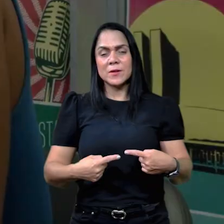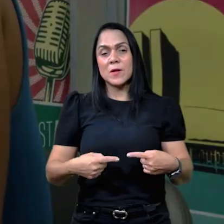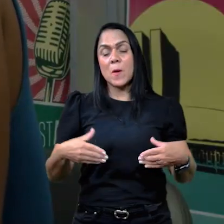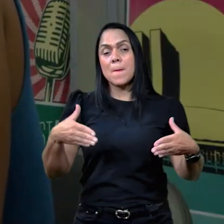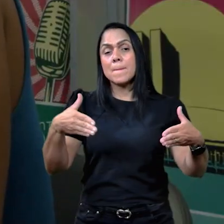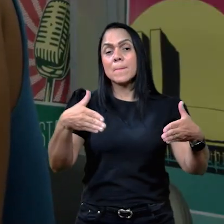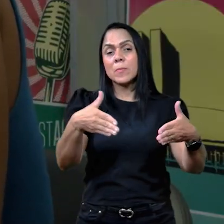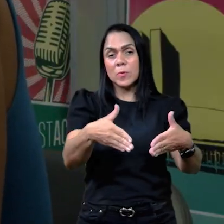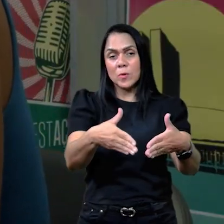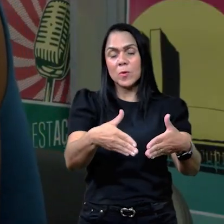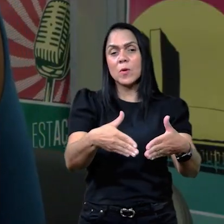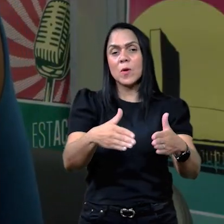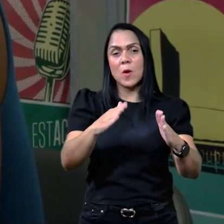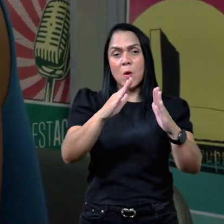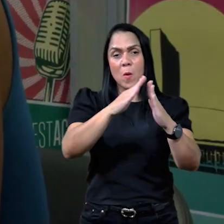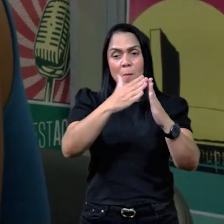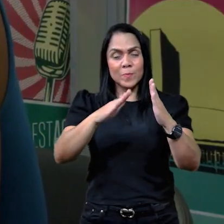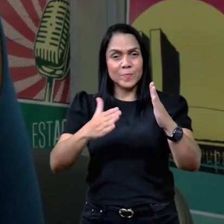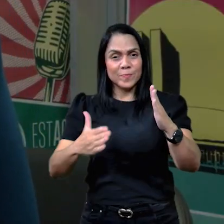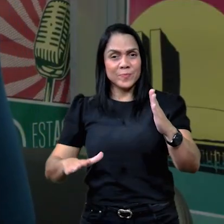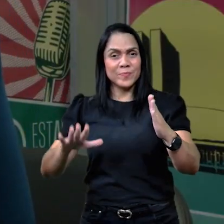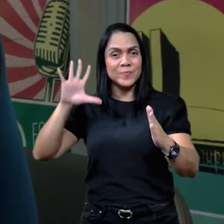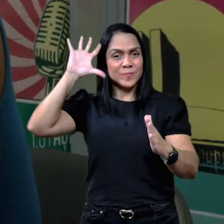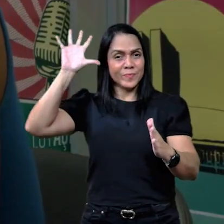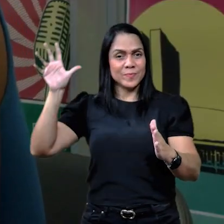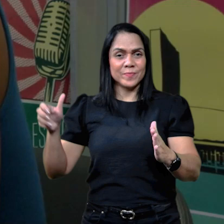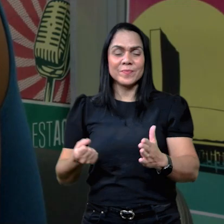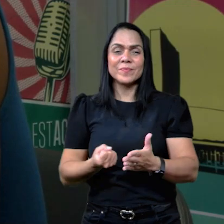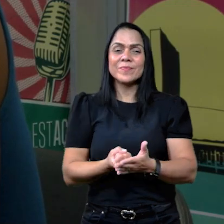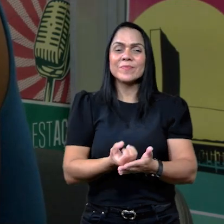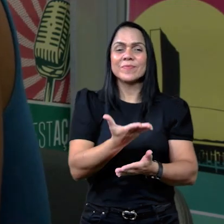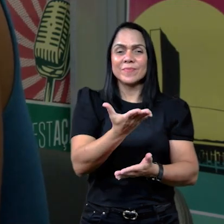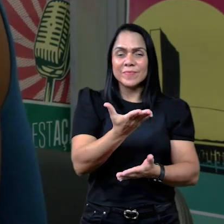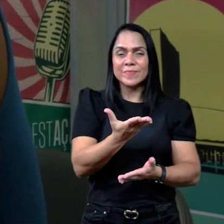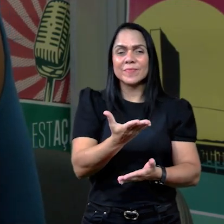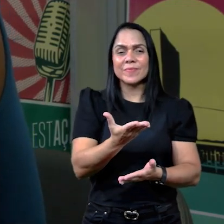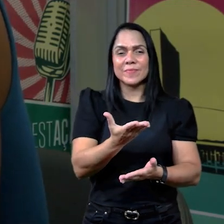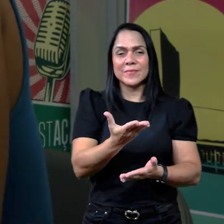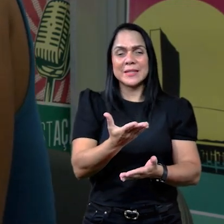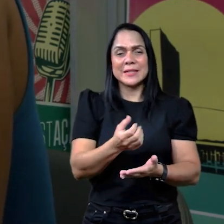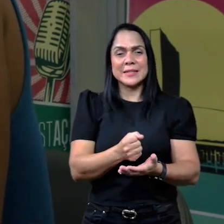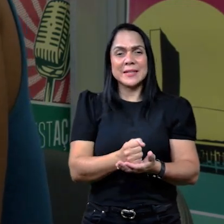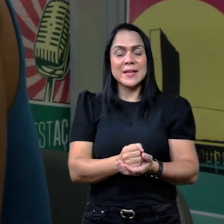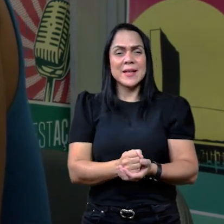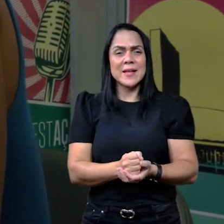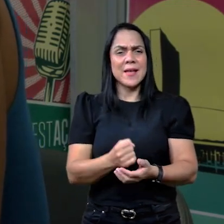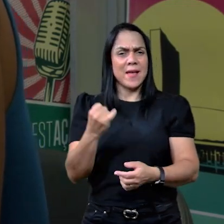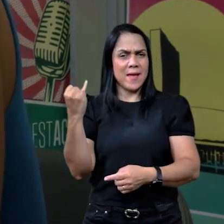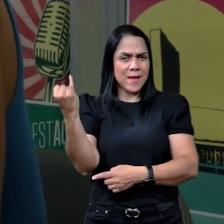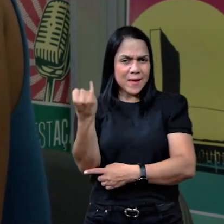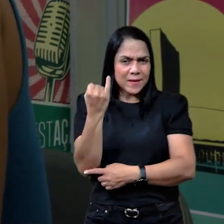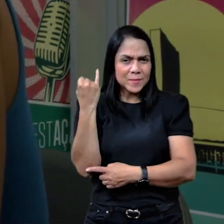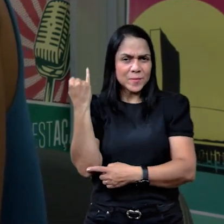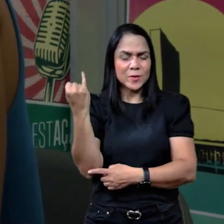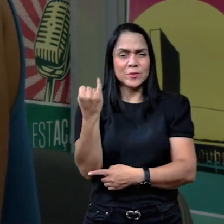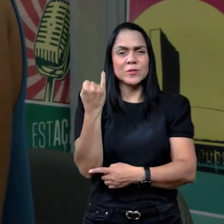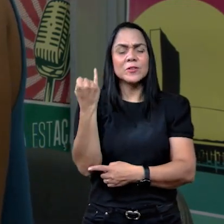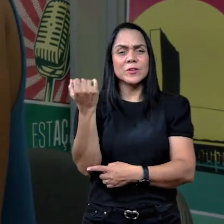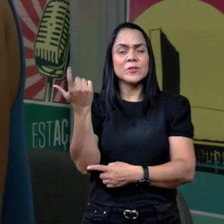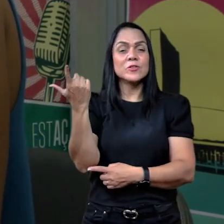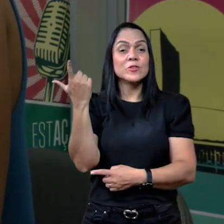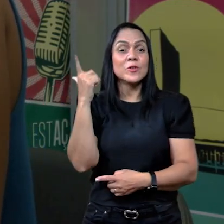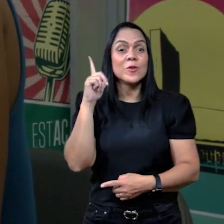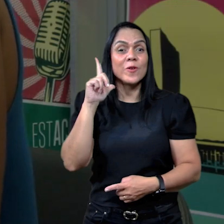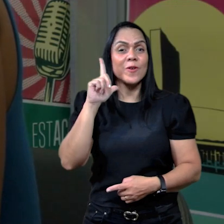para povos e comunidades tradicionais de terreiro de matriz africana, que é uma medida, né, assim, muito importante que a gente